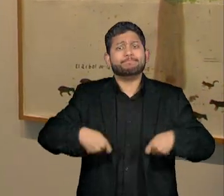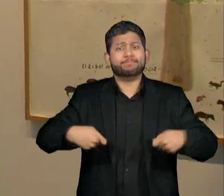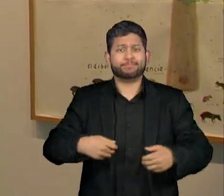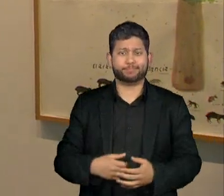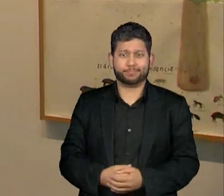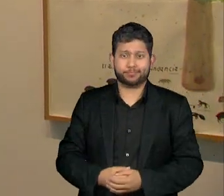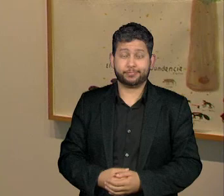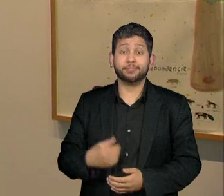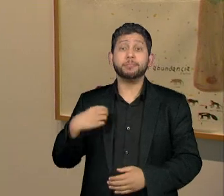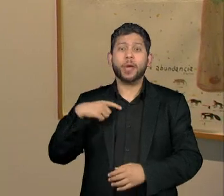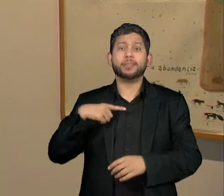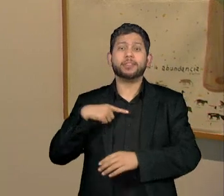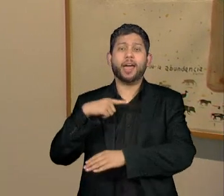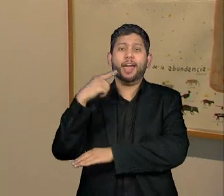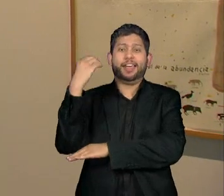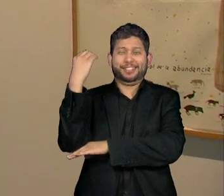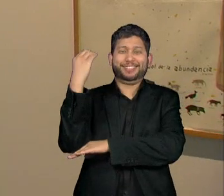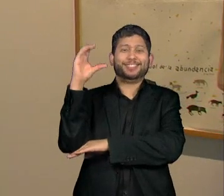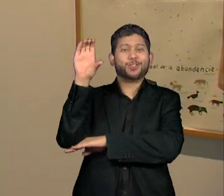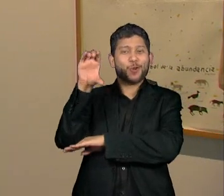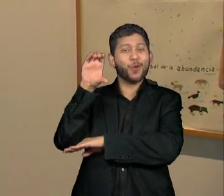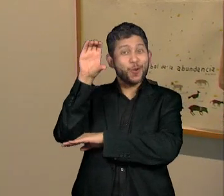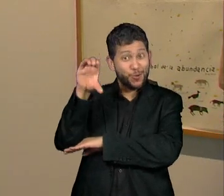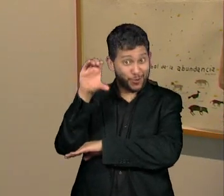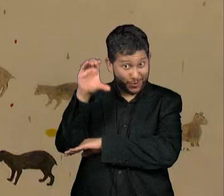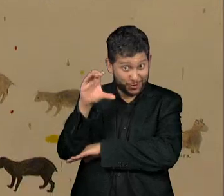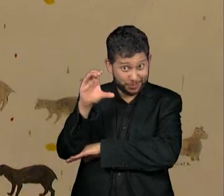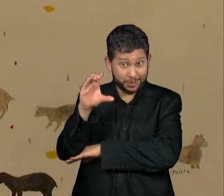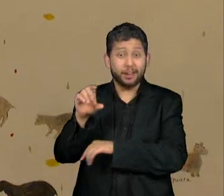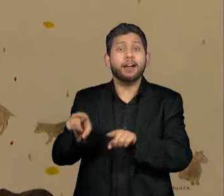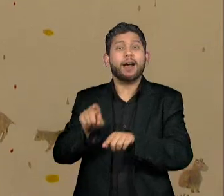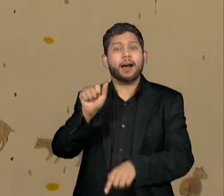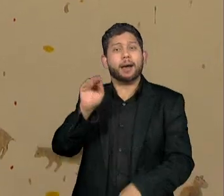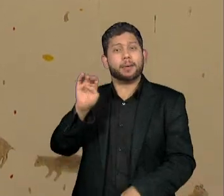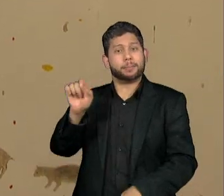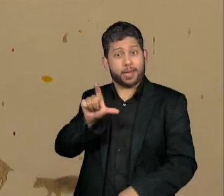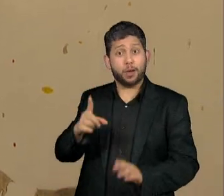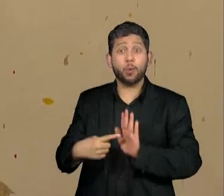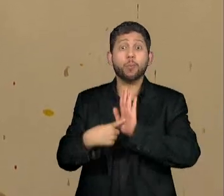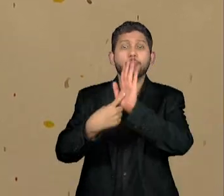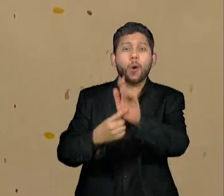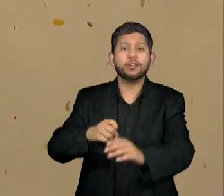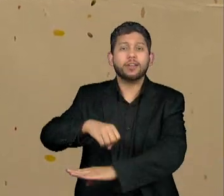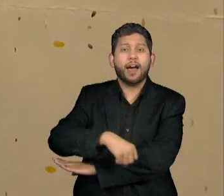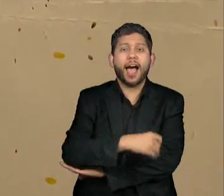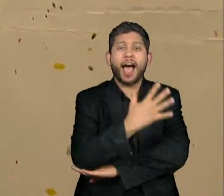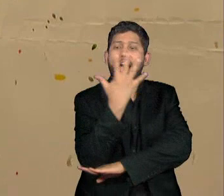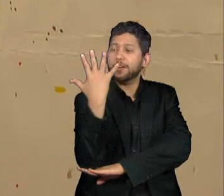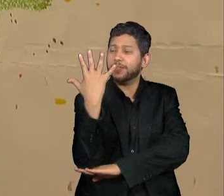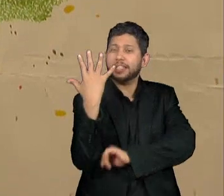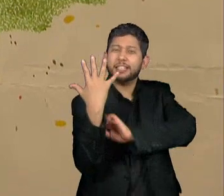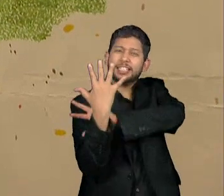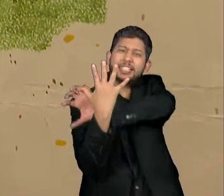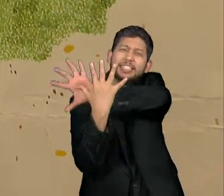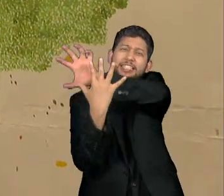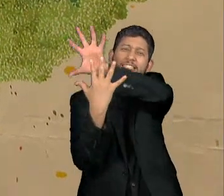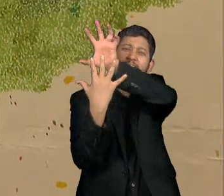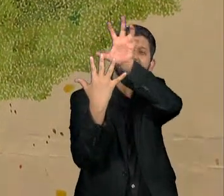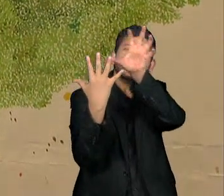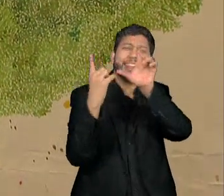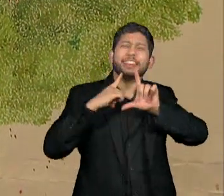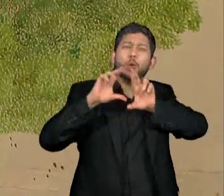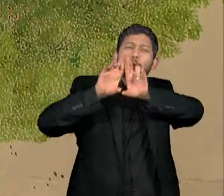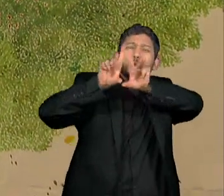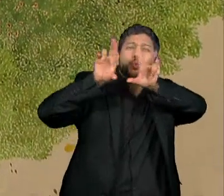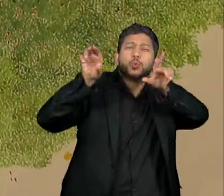Da Colômbia, Abel Rodrigues, do povo Nonuia, traz a Árvore da Abundância, um dos desenhos feitos